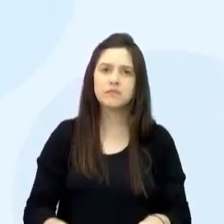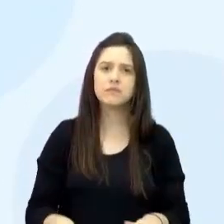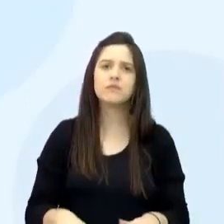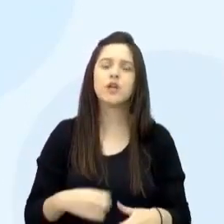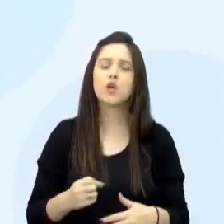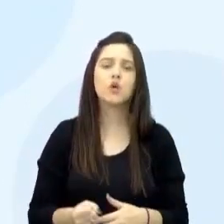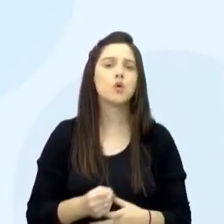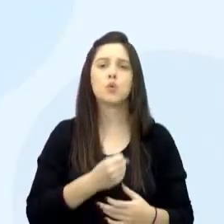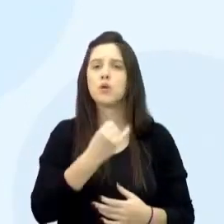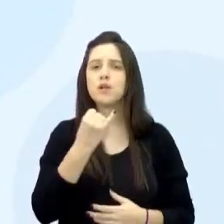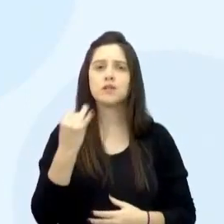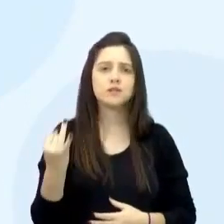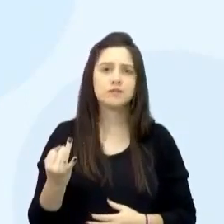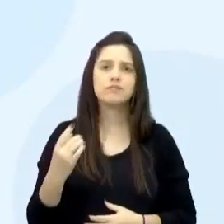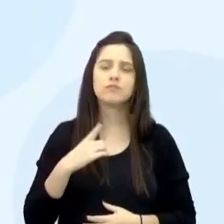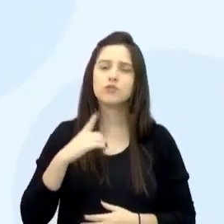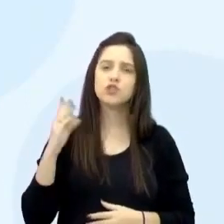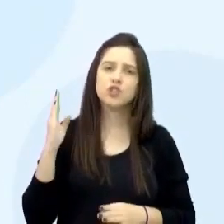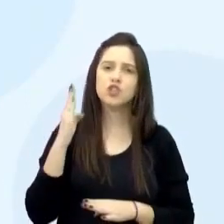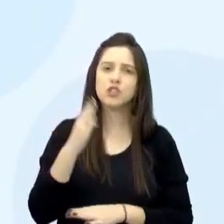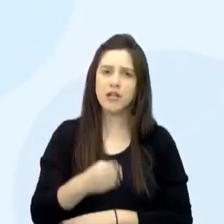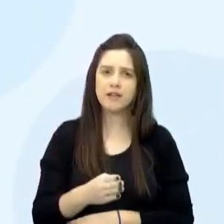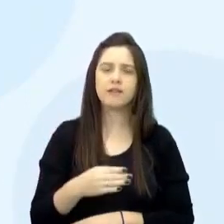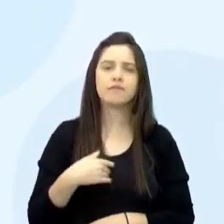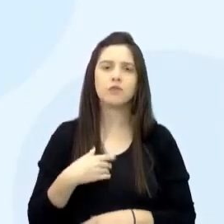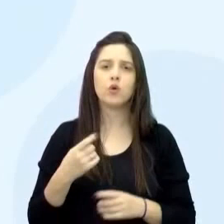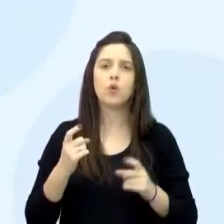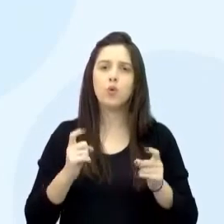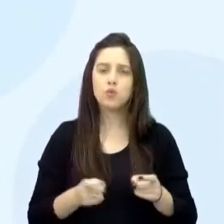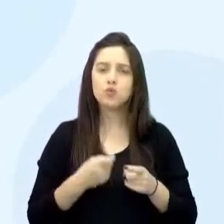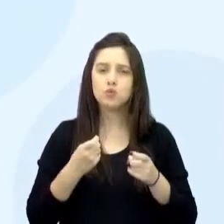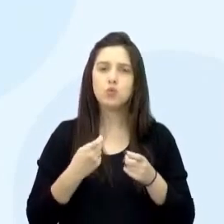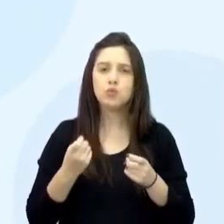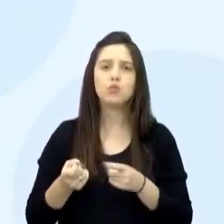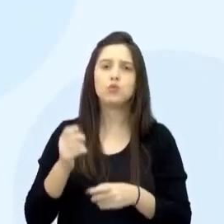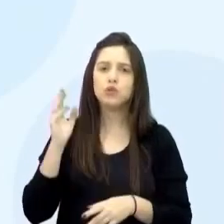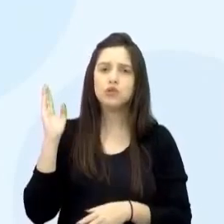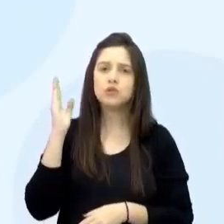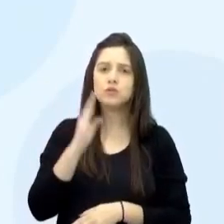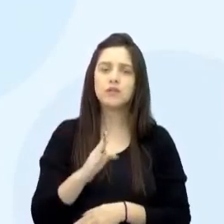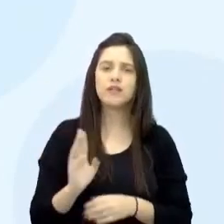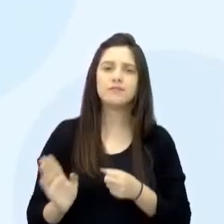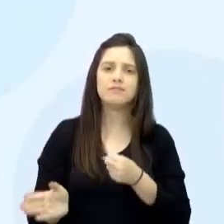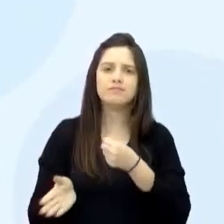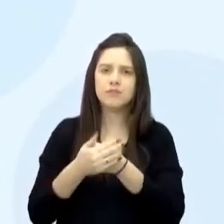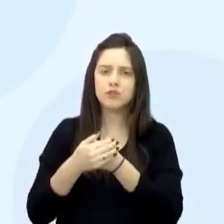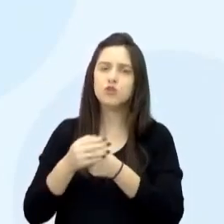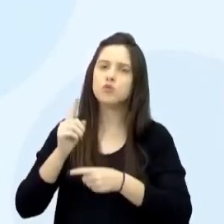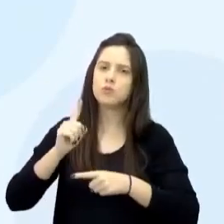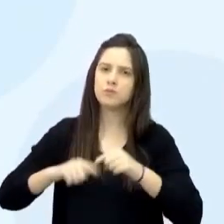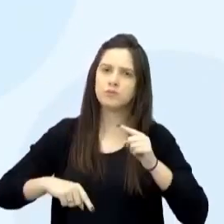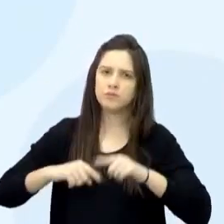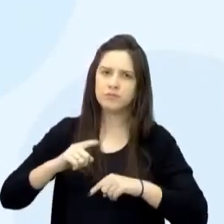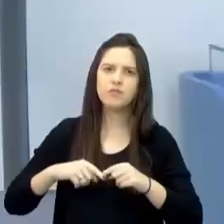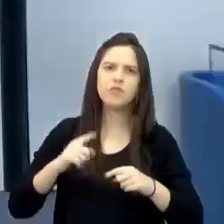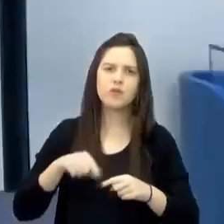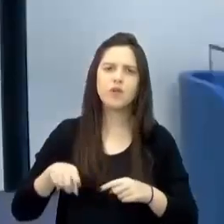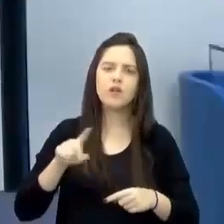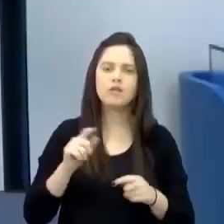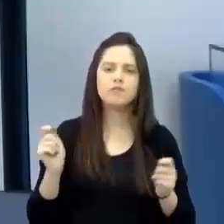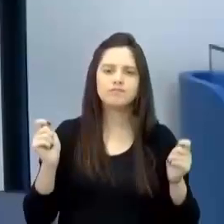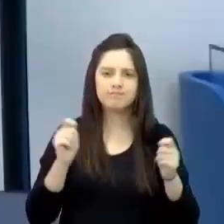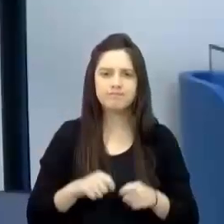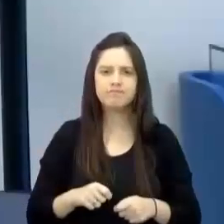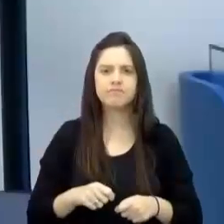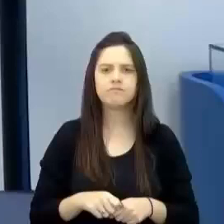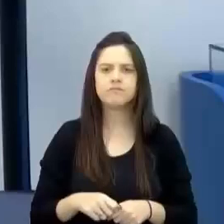à quantidade direta. O consumo indireto, ele está escondido no produto e nós não temos consciência